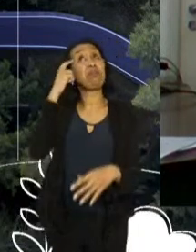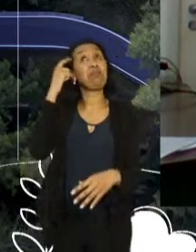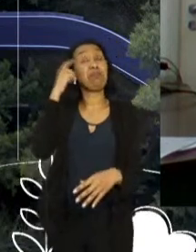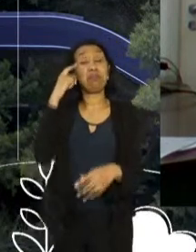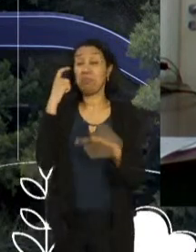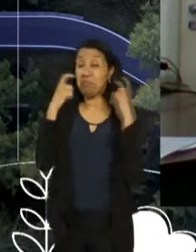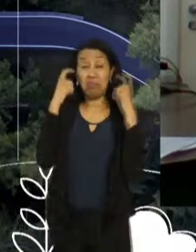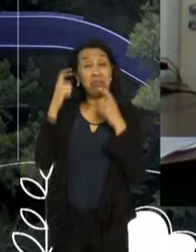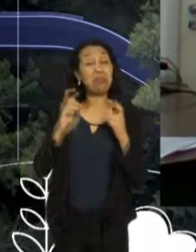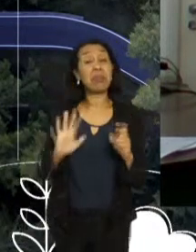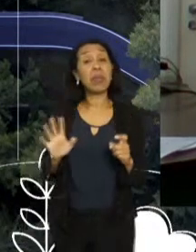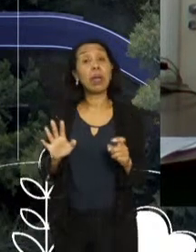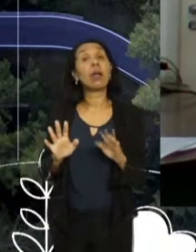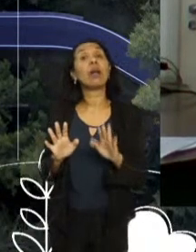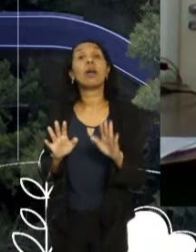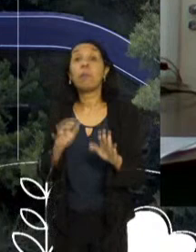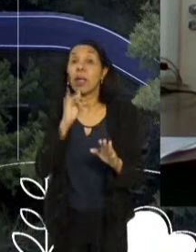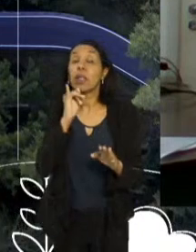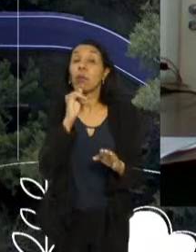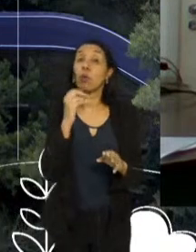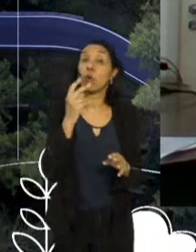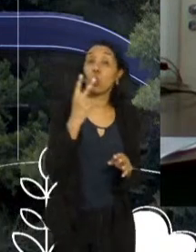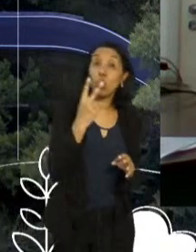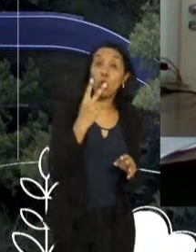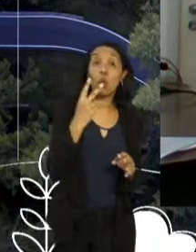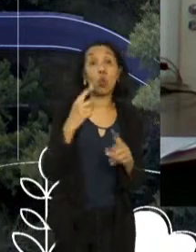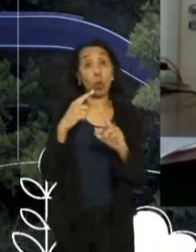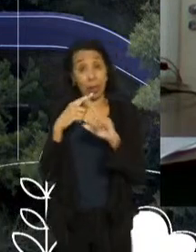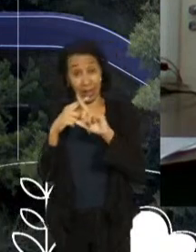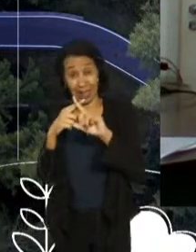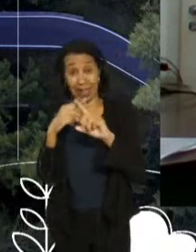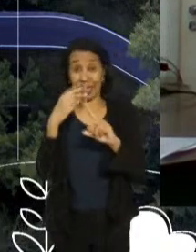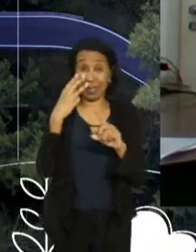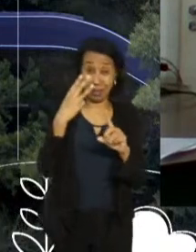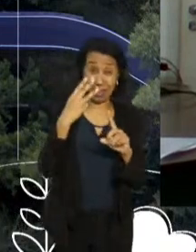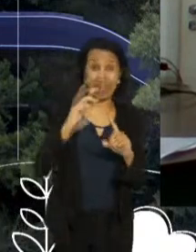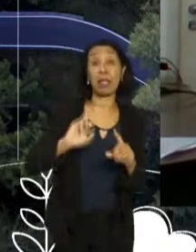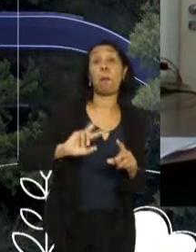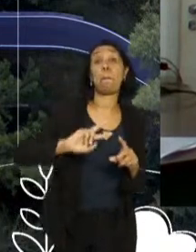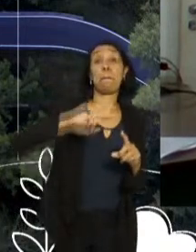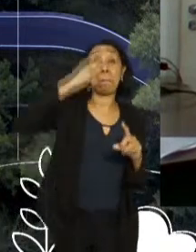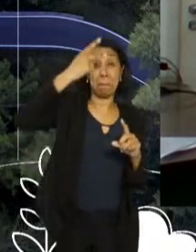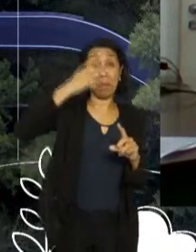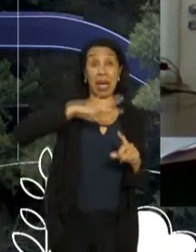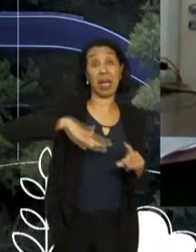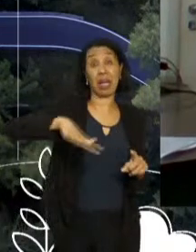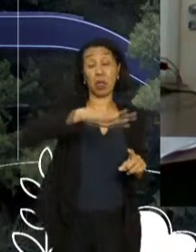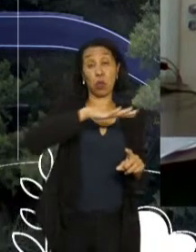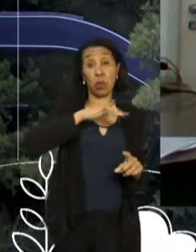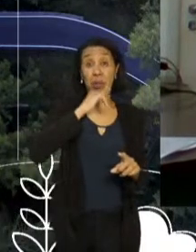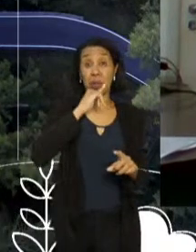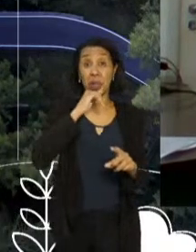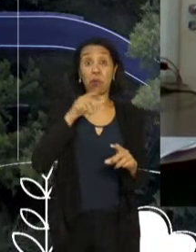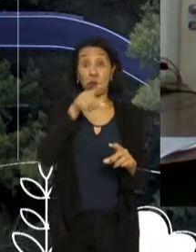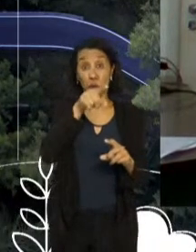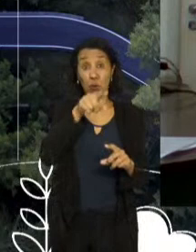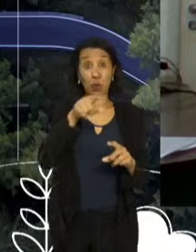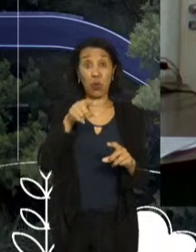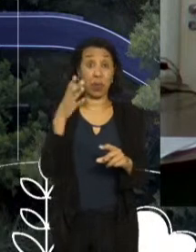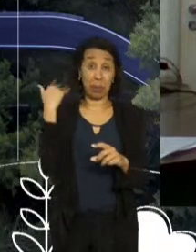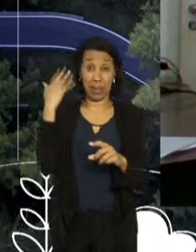da cidade. É 2 a 3 vezes a média da cidade. Então, você é deslocado para perto das